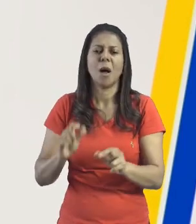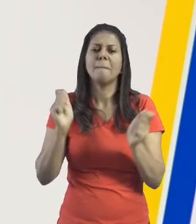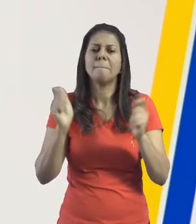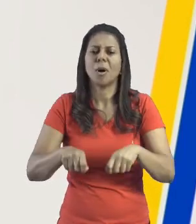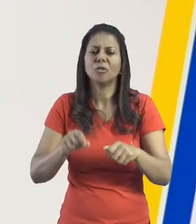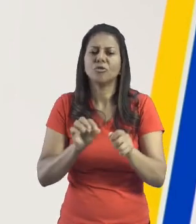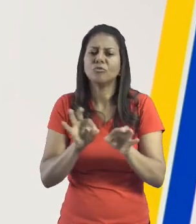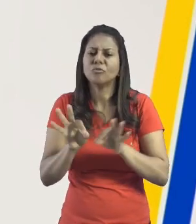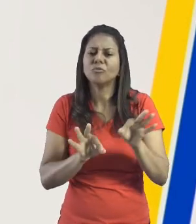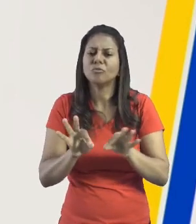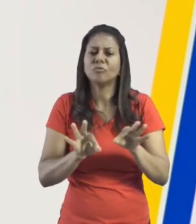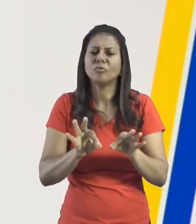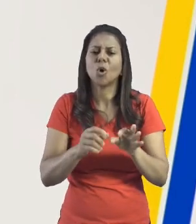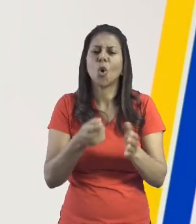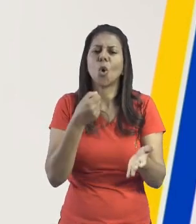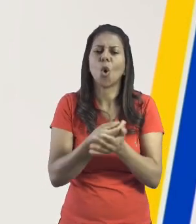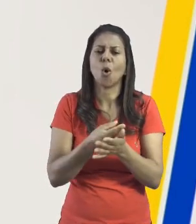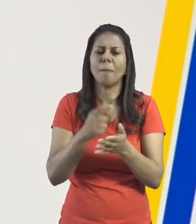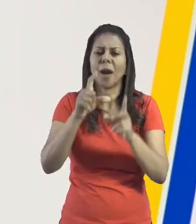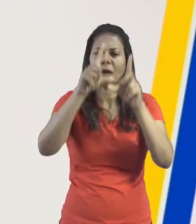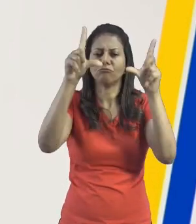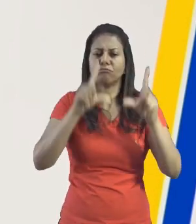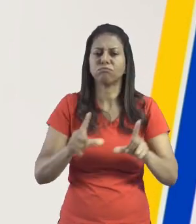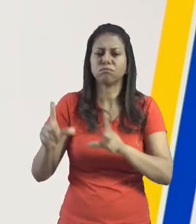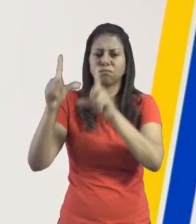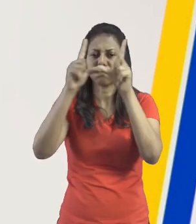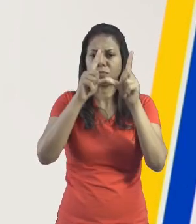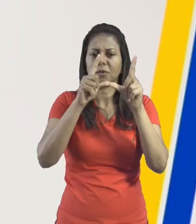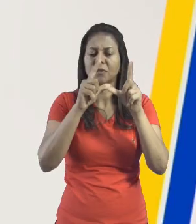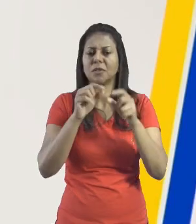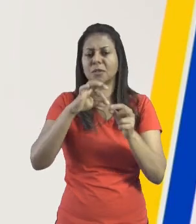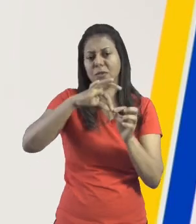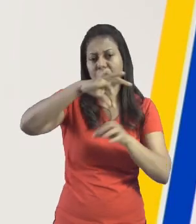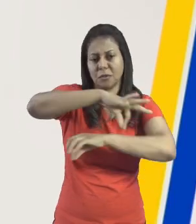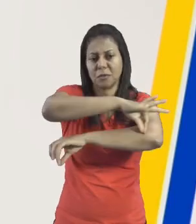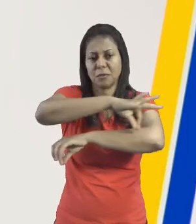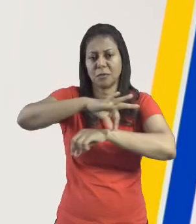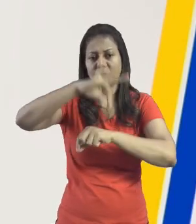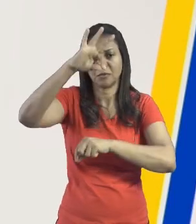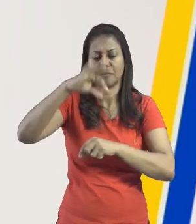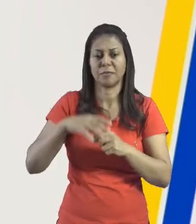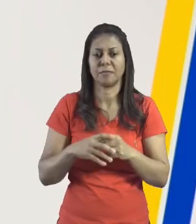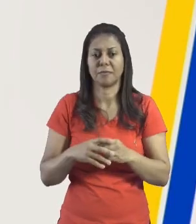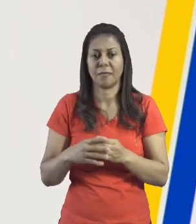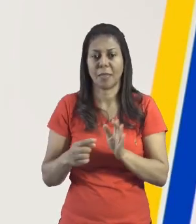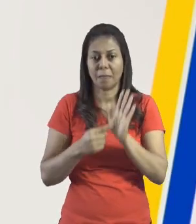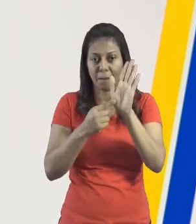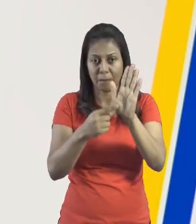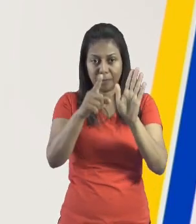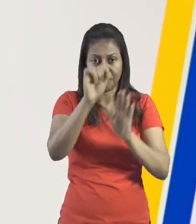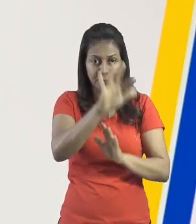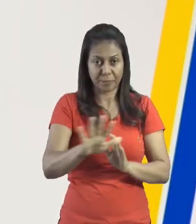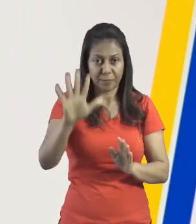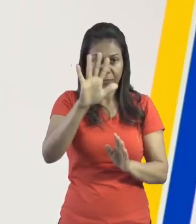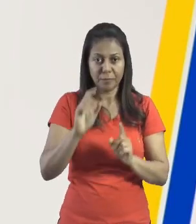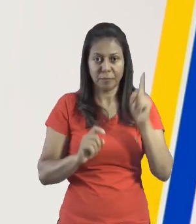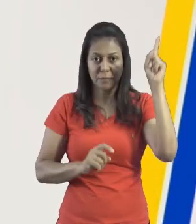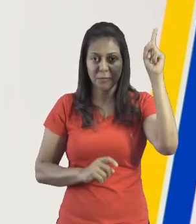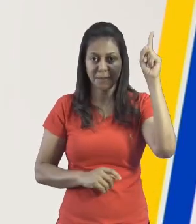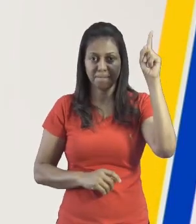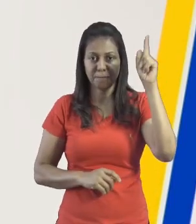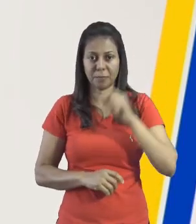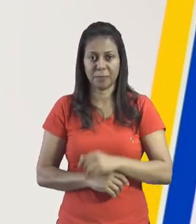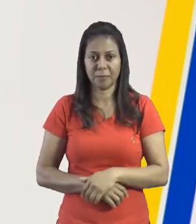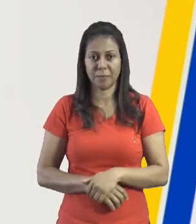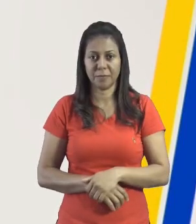que deverá comprar azulejo com medida de lado igual a... Primeiro, está aí a figura, né, como se tivesse os azulejozinhos